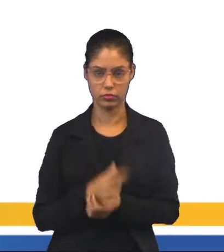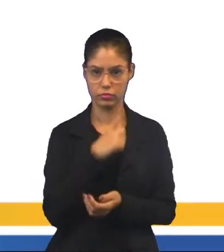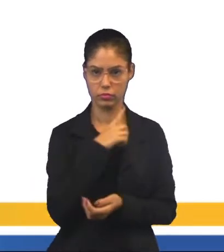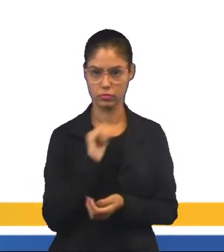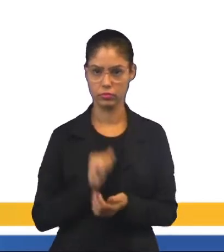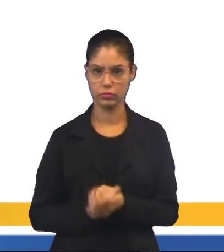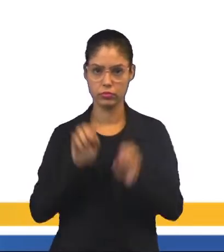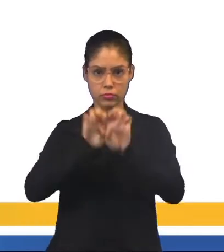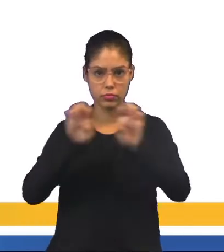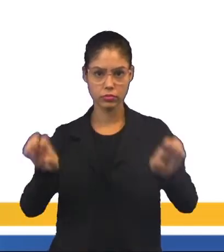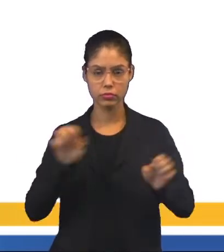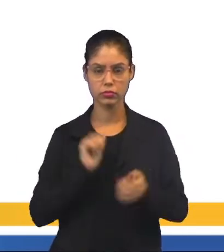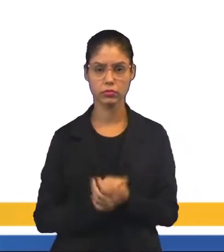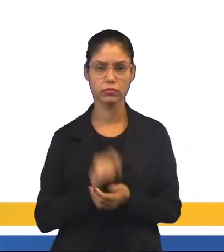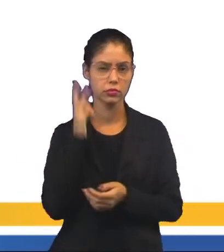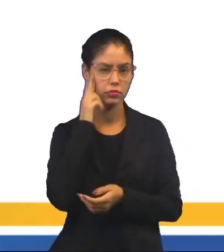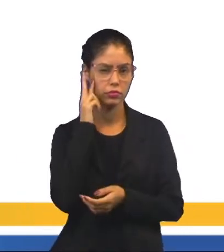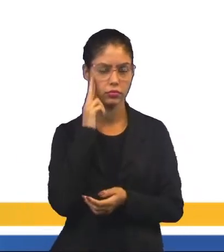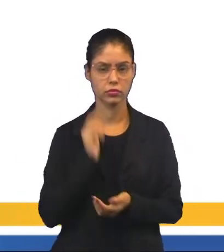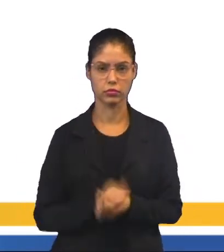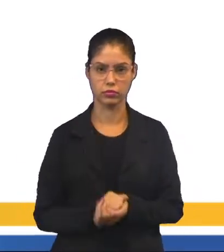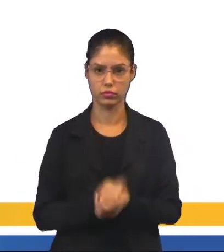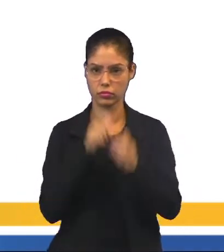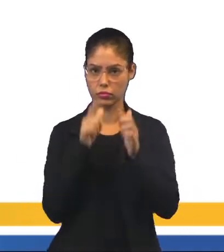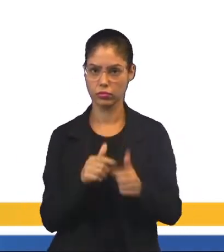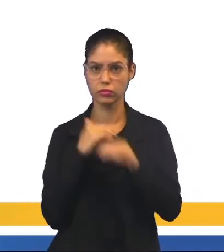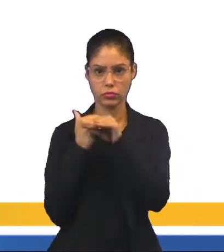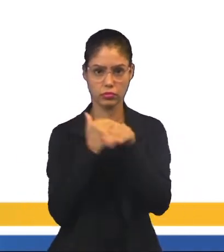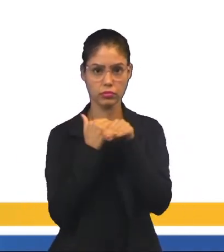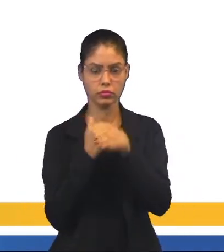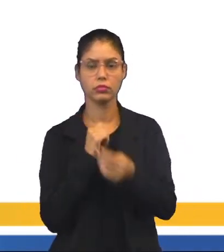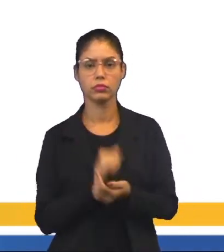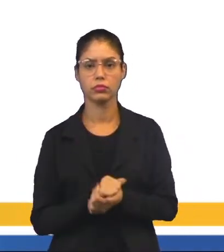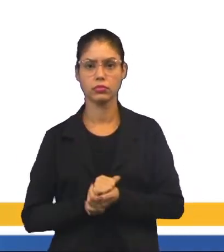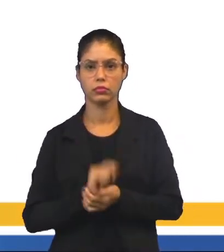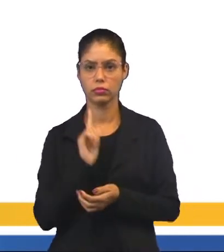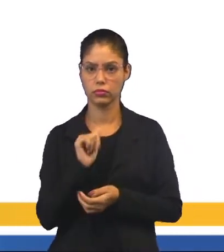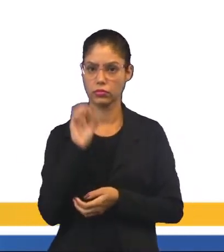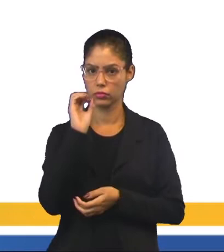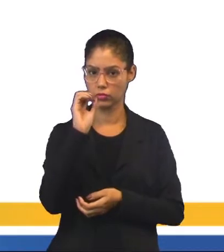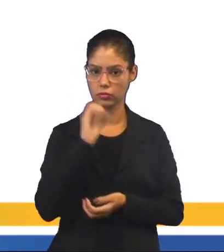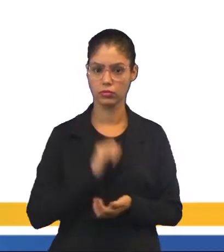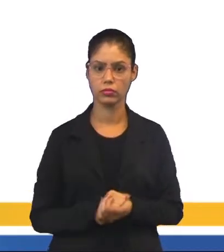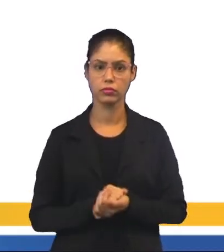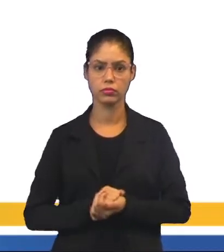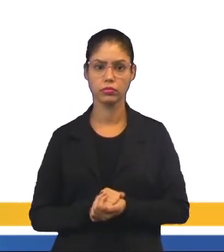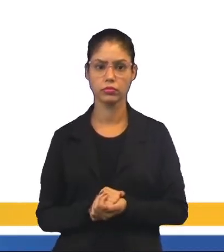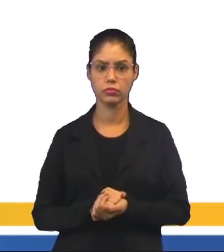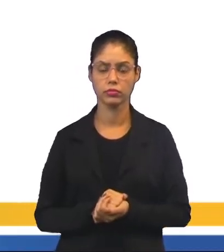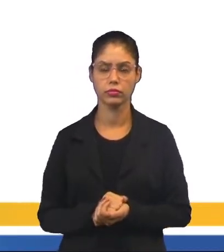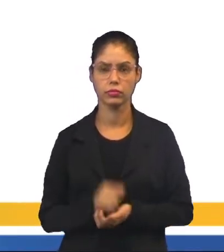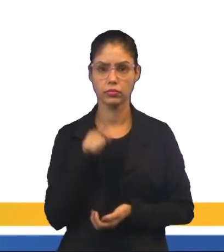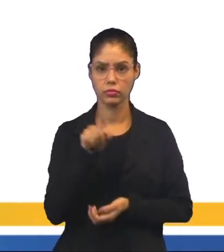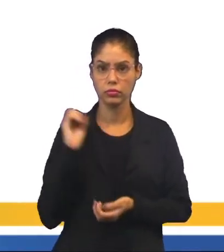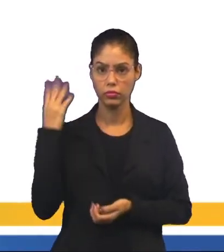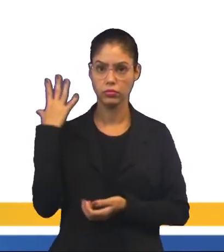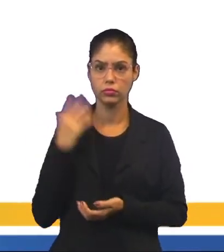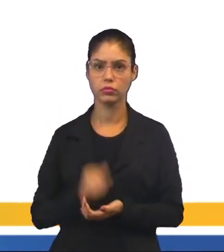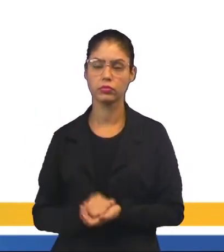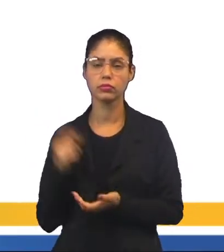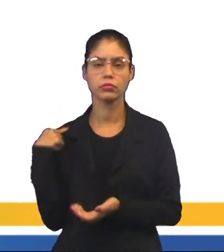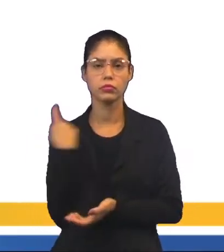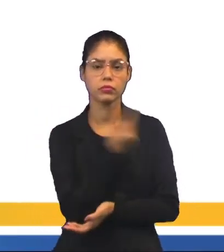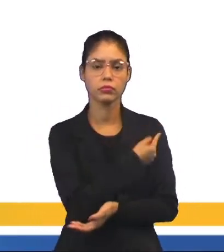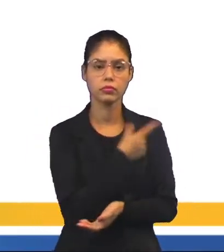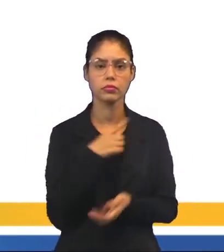vamos ter uma equação normal, tá? Onde a igualdade será igual a zero. Nesse caso, nós vamos